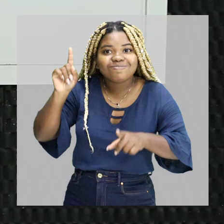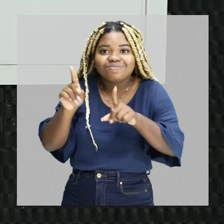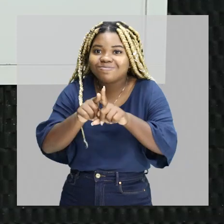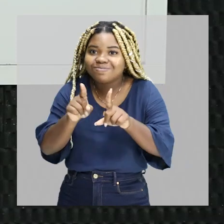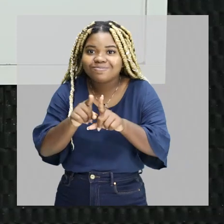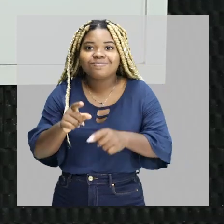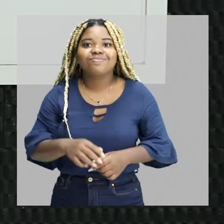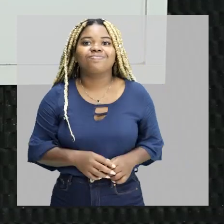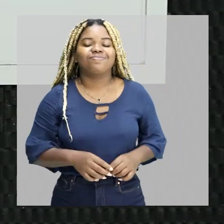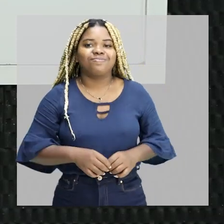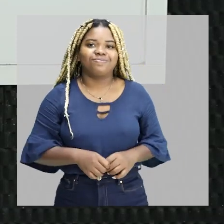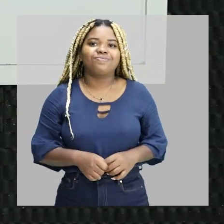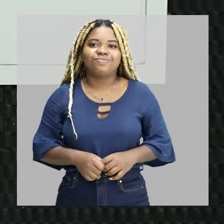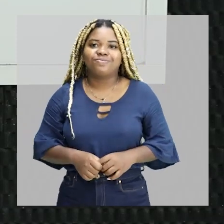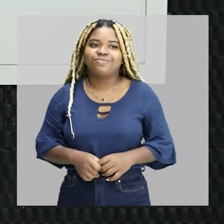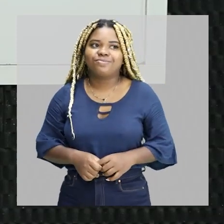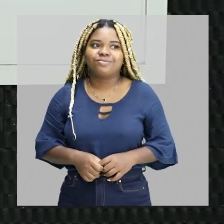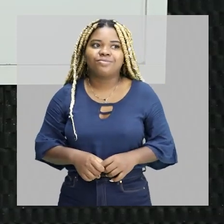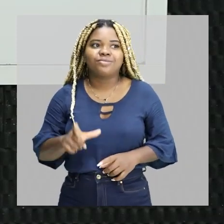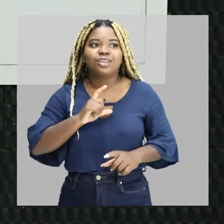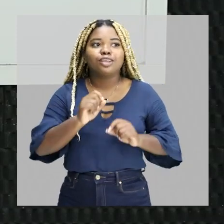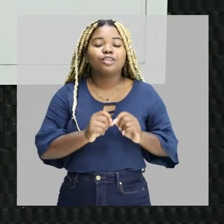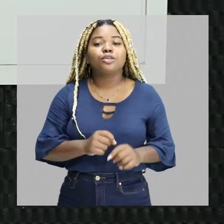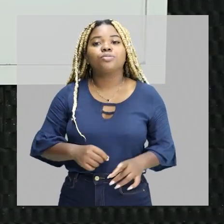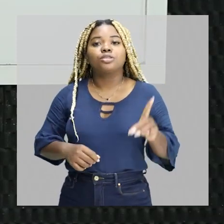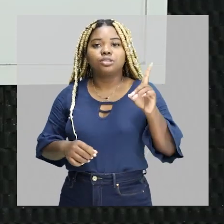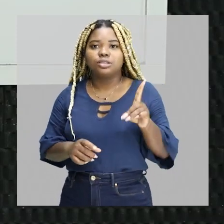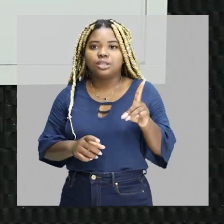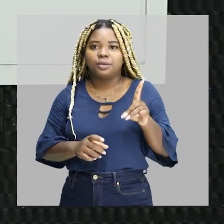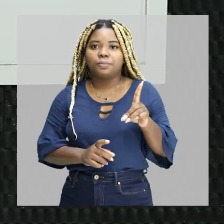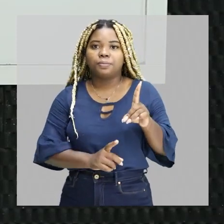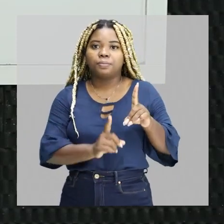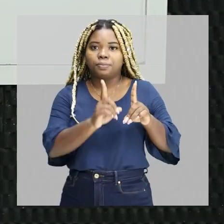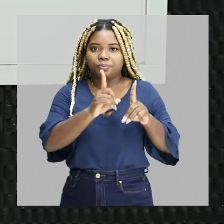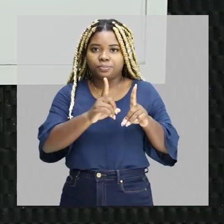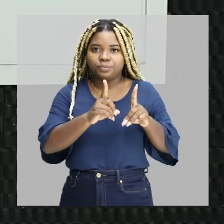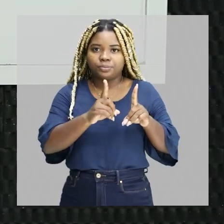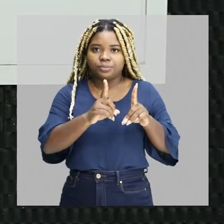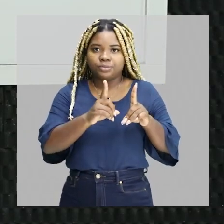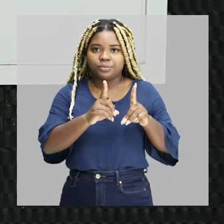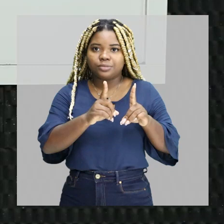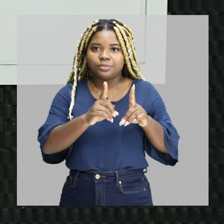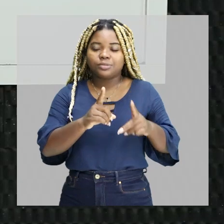ele é maior, certo? Do que essa densidade aqui